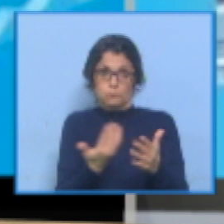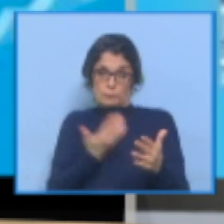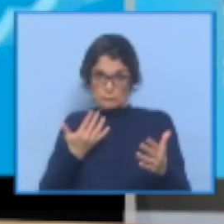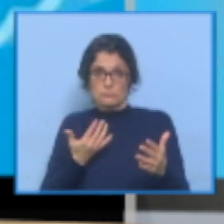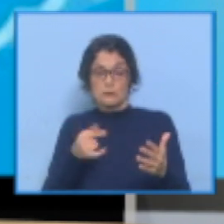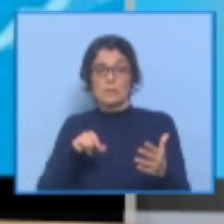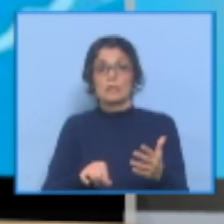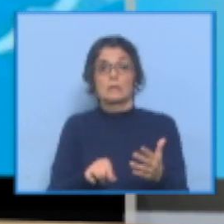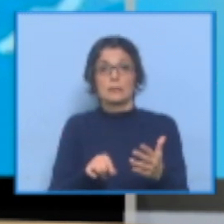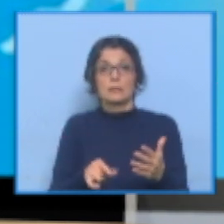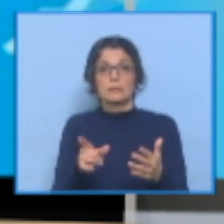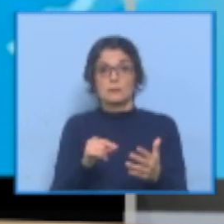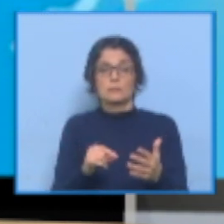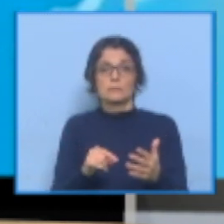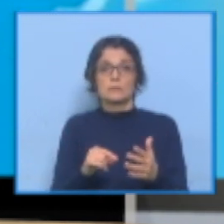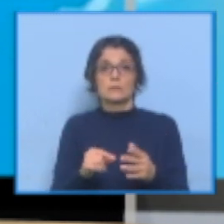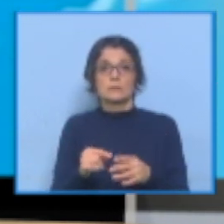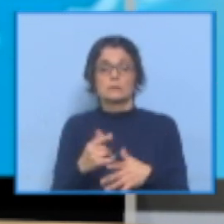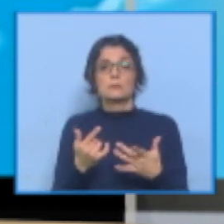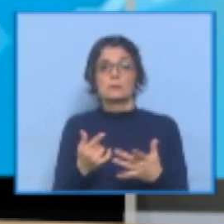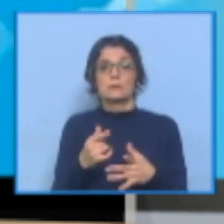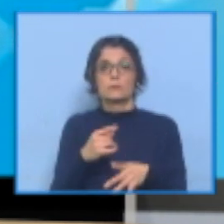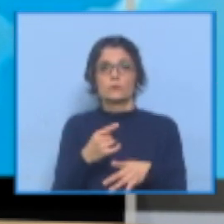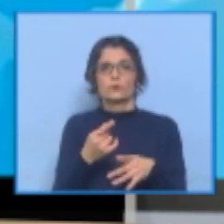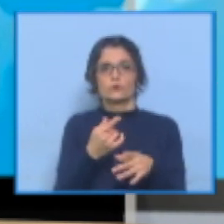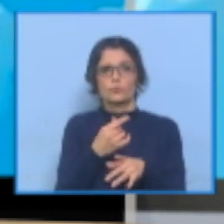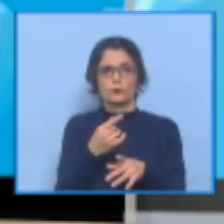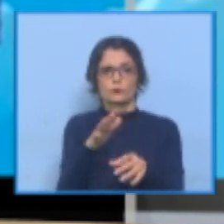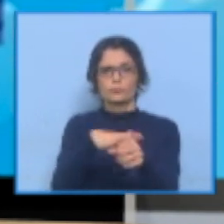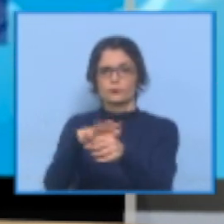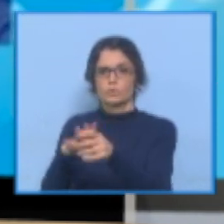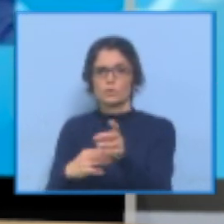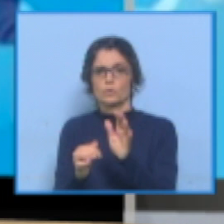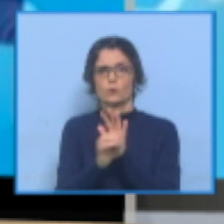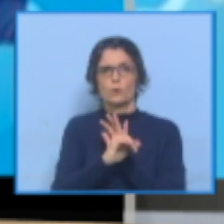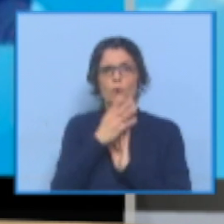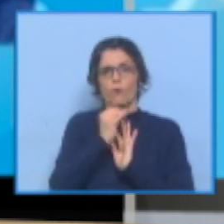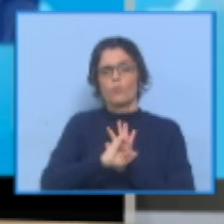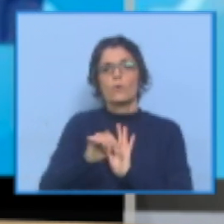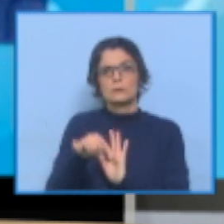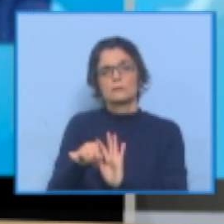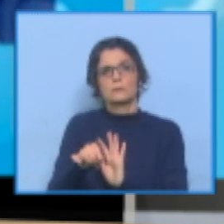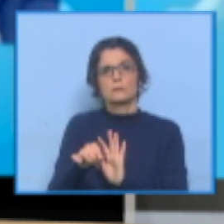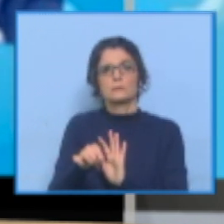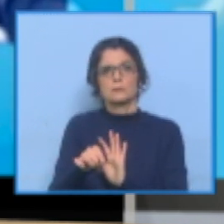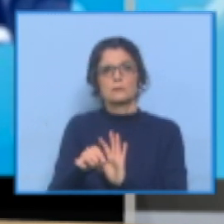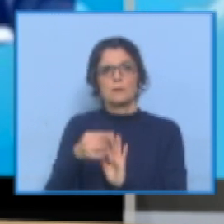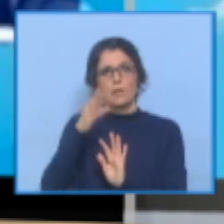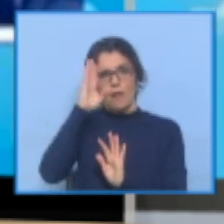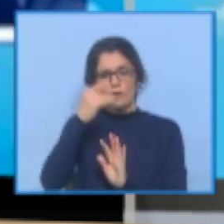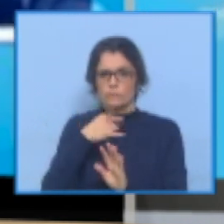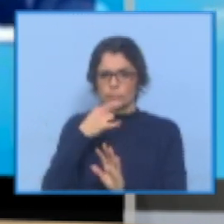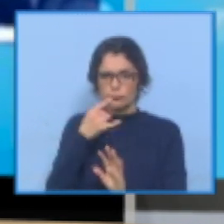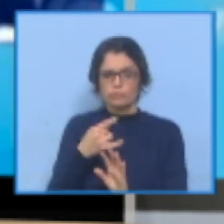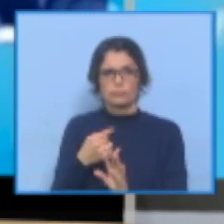depois também temos os casos de antissemitismo que também estão a aumentar de uma forma assustadora de ano para ano e que também mencionamos e referenciamos